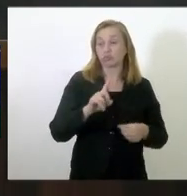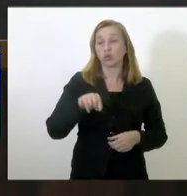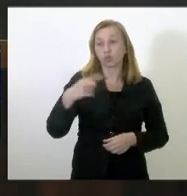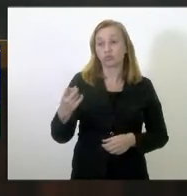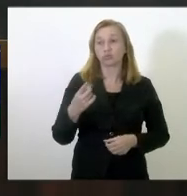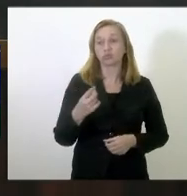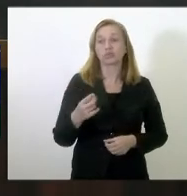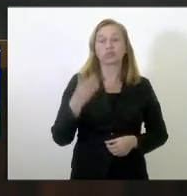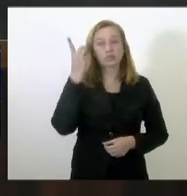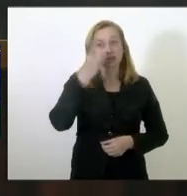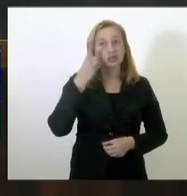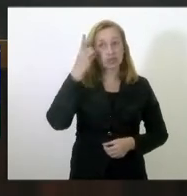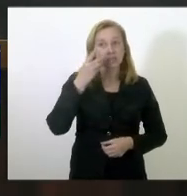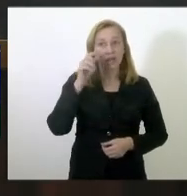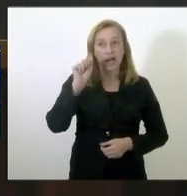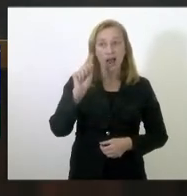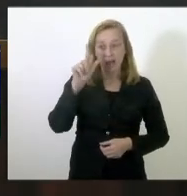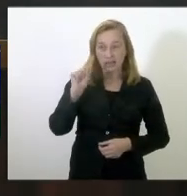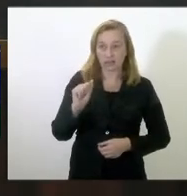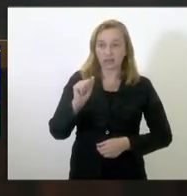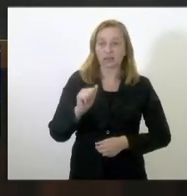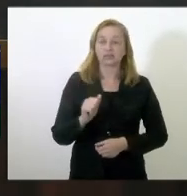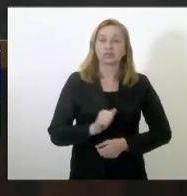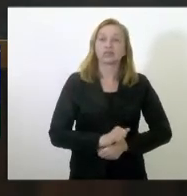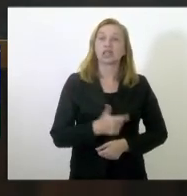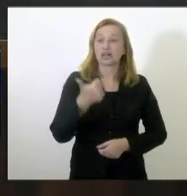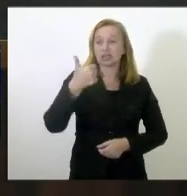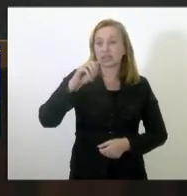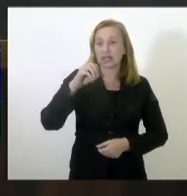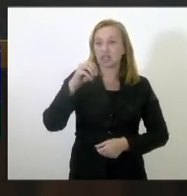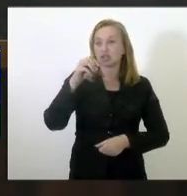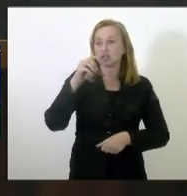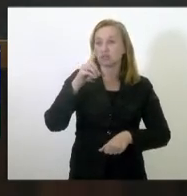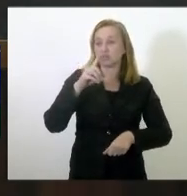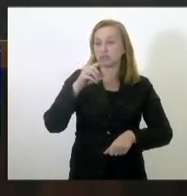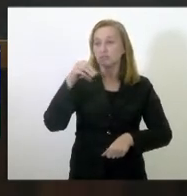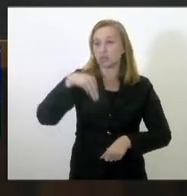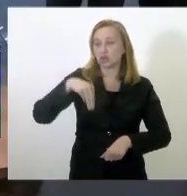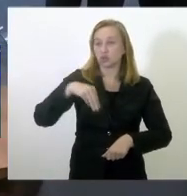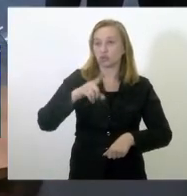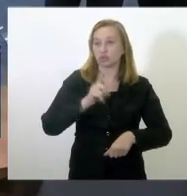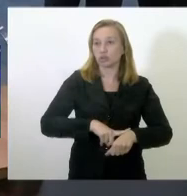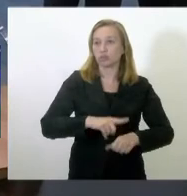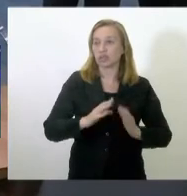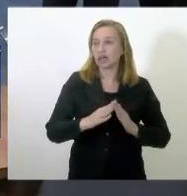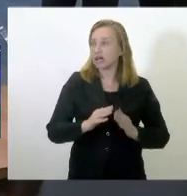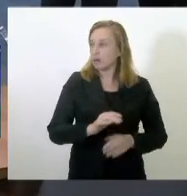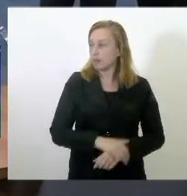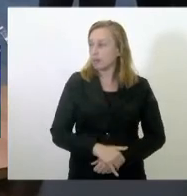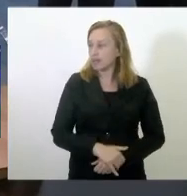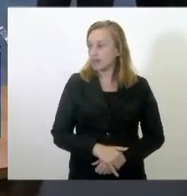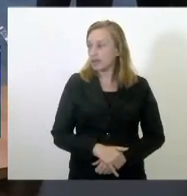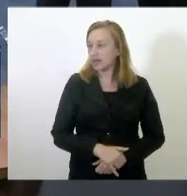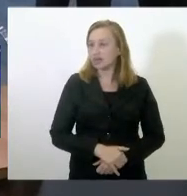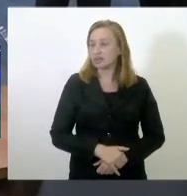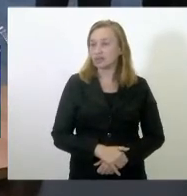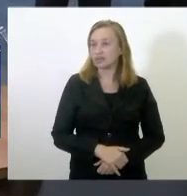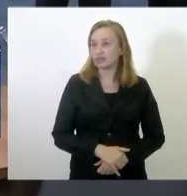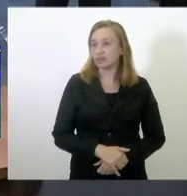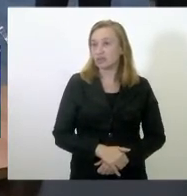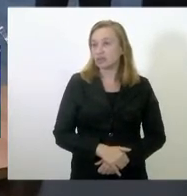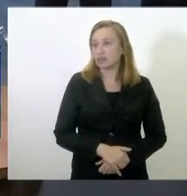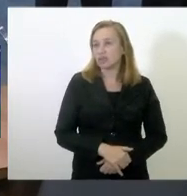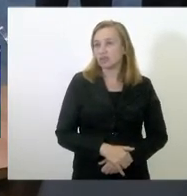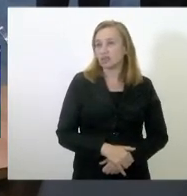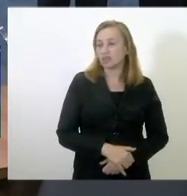inscrito é a nobre deputada Alana Passos. Vossa Excelência dispõe de 10 minutos no tempo regimental. Deputada Eliomar, o senhor está abrindo